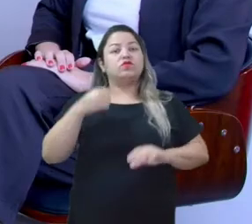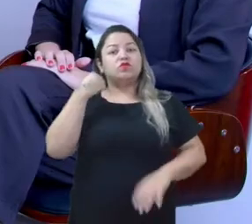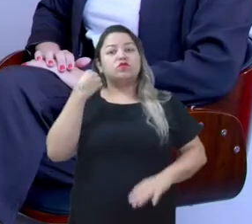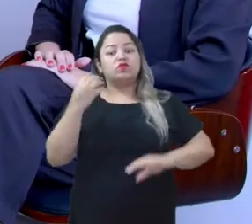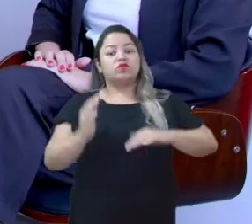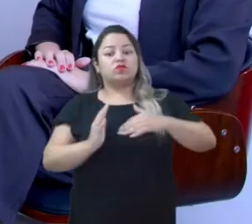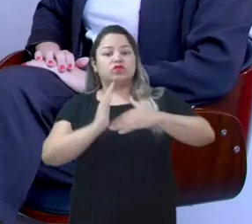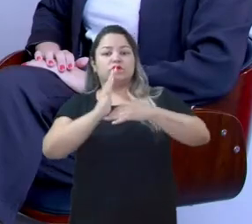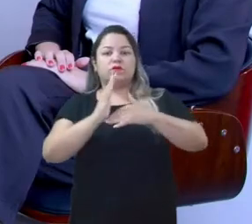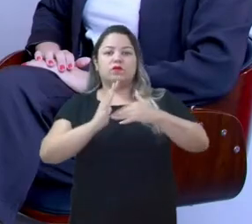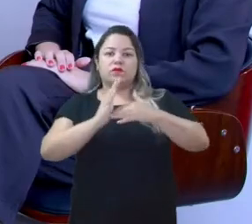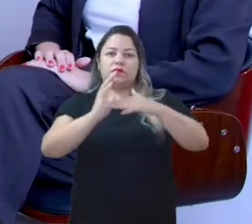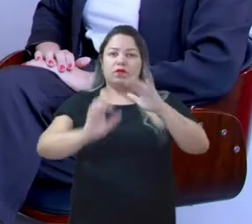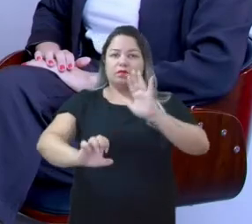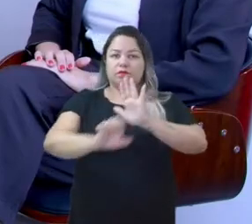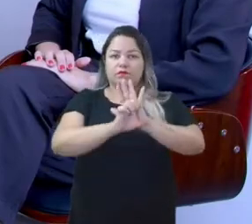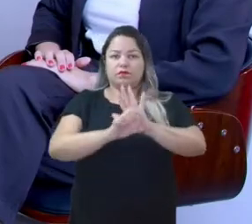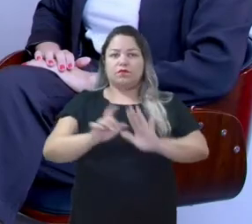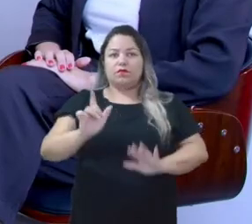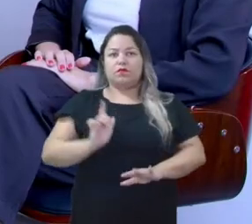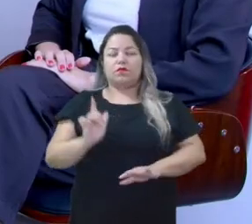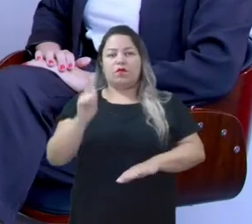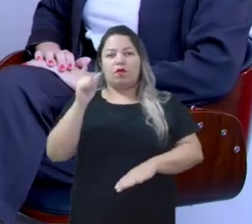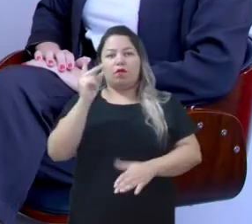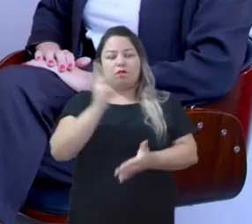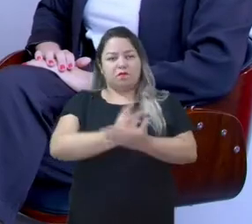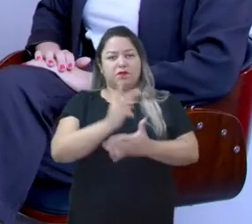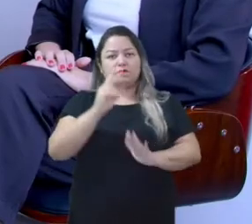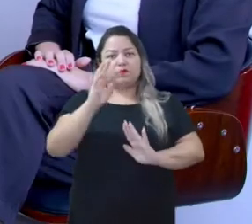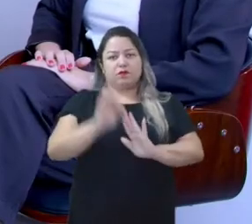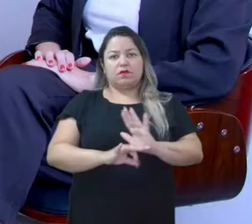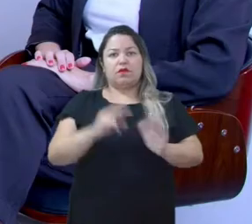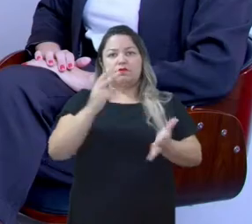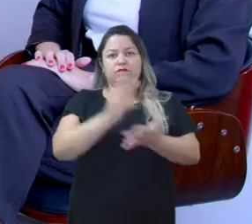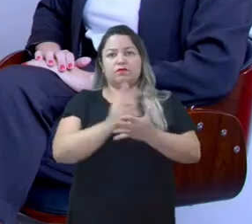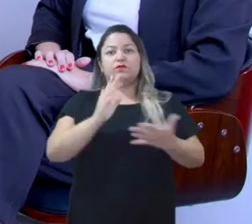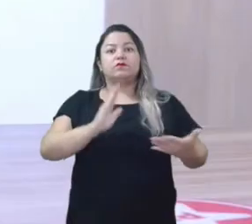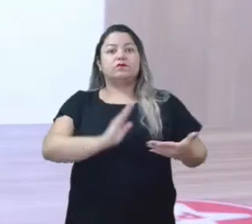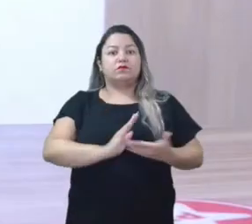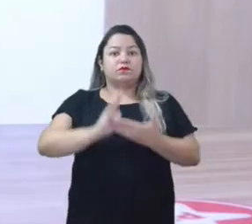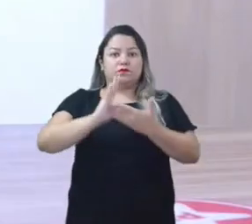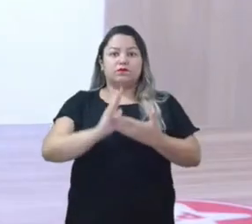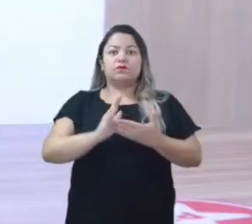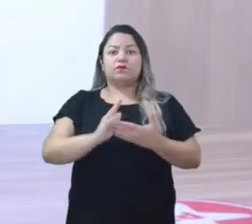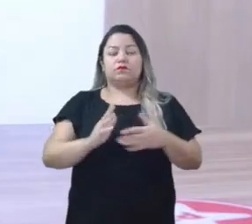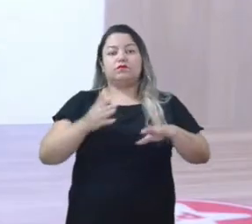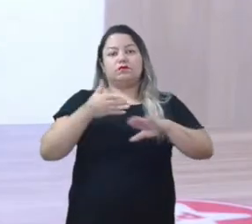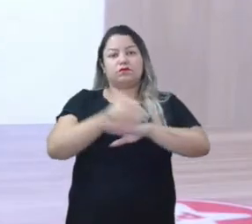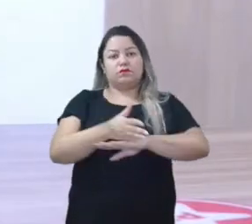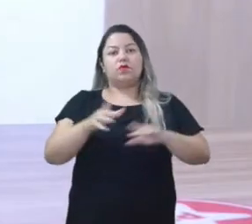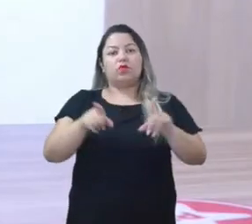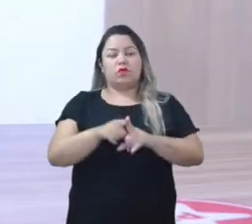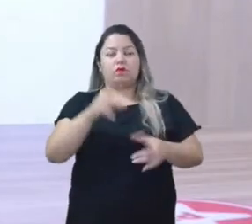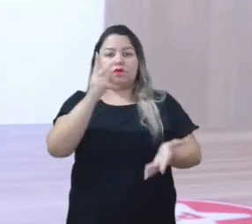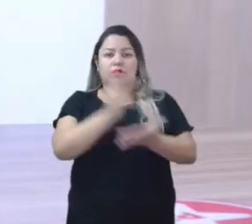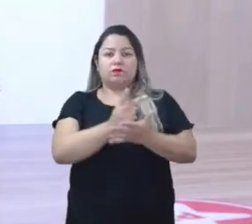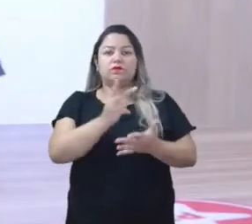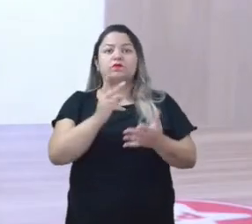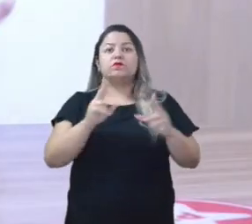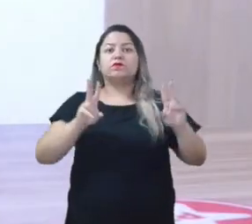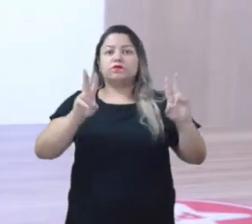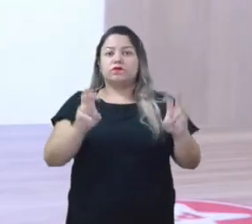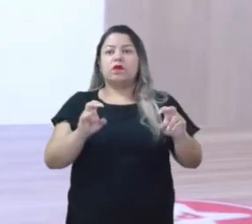Emenda constitucional tem que ter o mesmo texto nas duas casas, coincidindo a aprovação com o mesmo